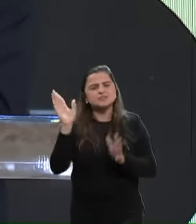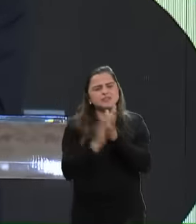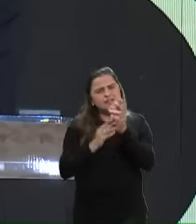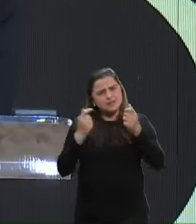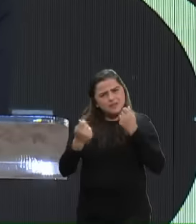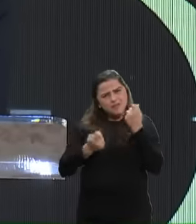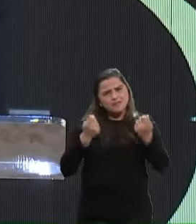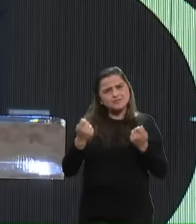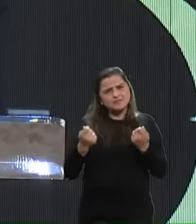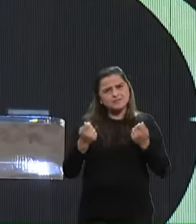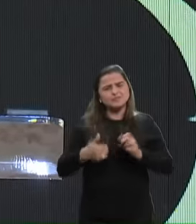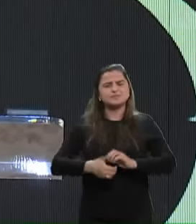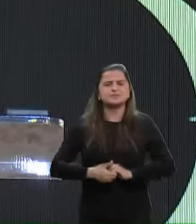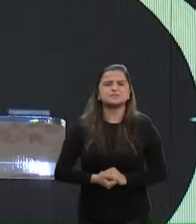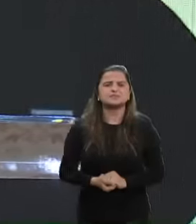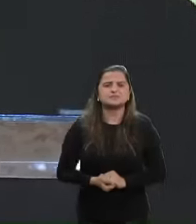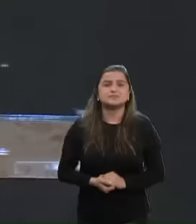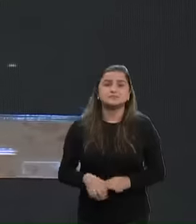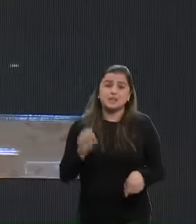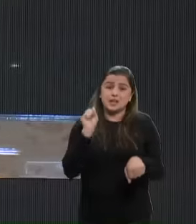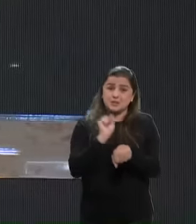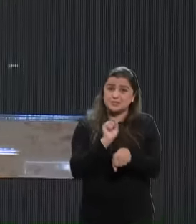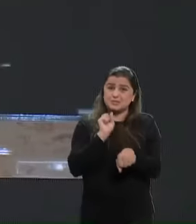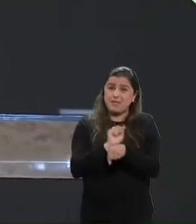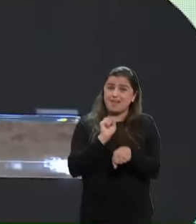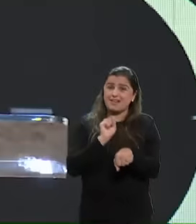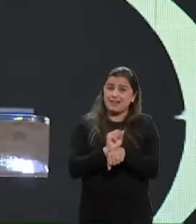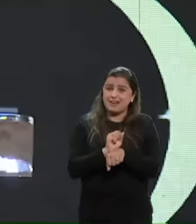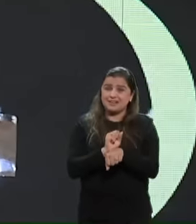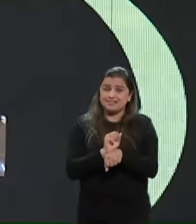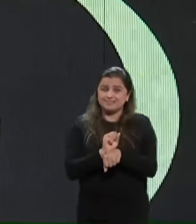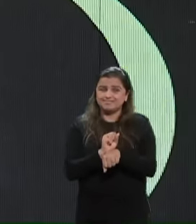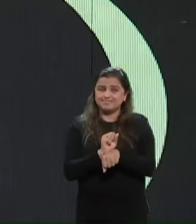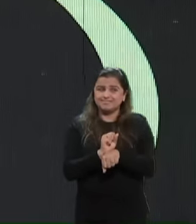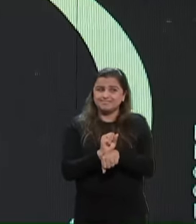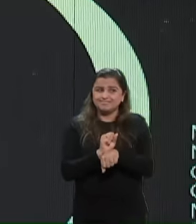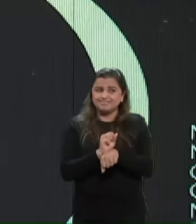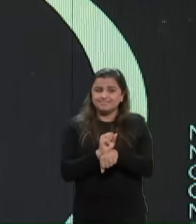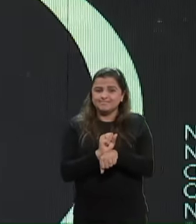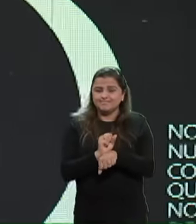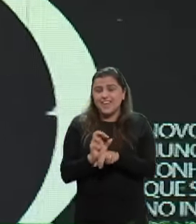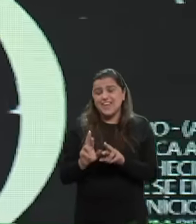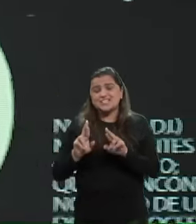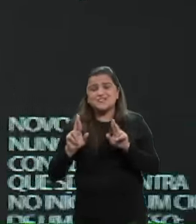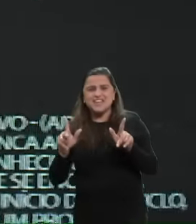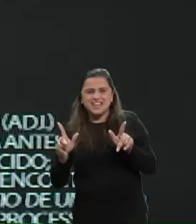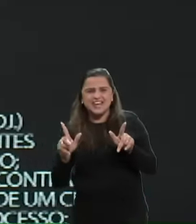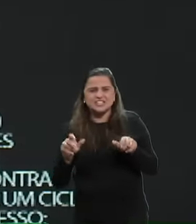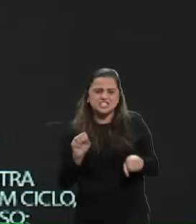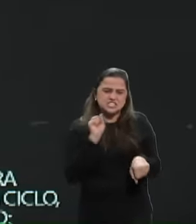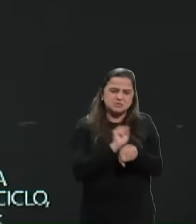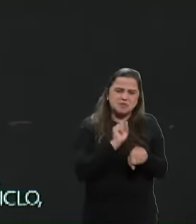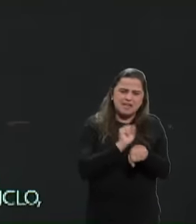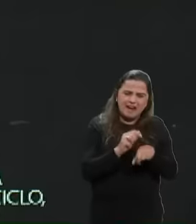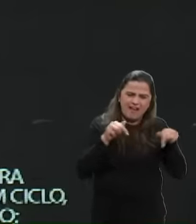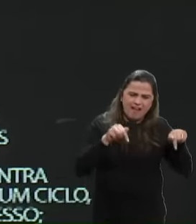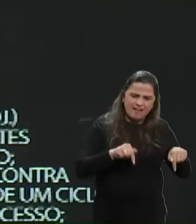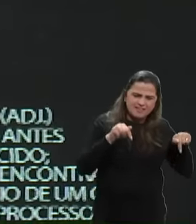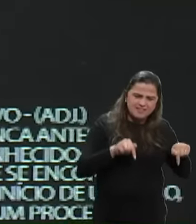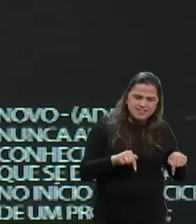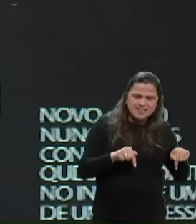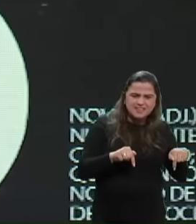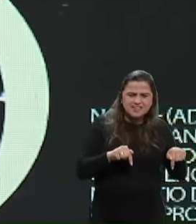Aleluia. Só que esperar em Deus não é o mesmo que esperar humanamente. Esperar humanamente é ficar em uma